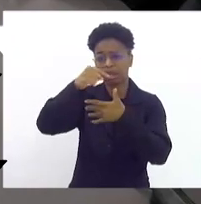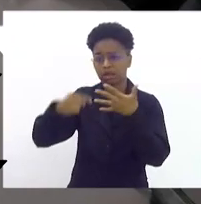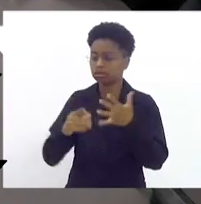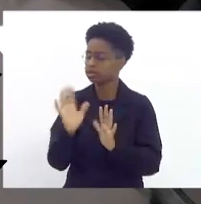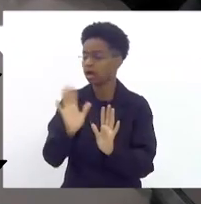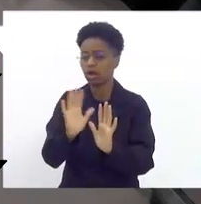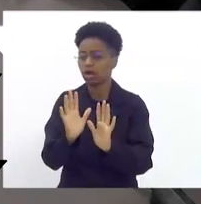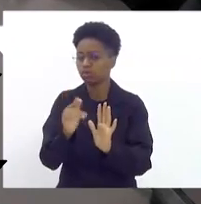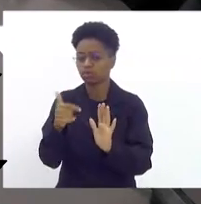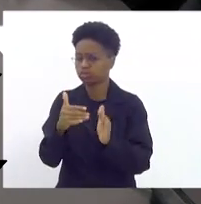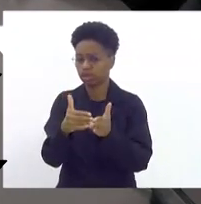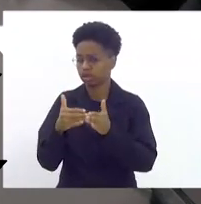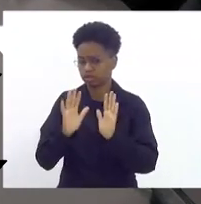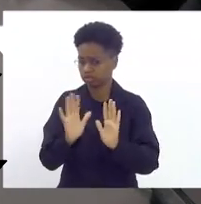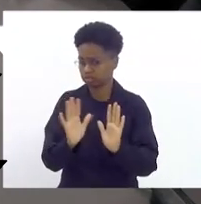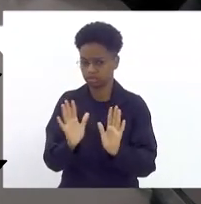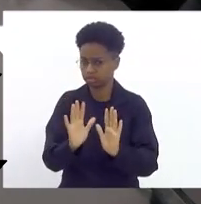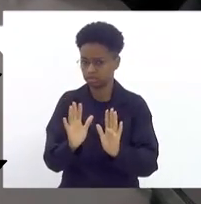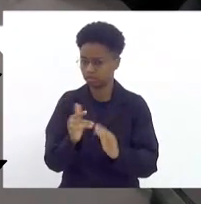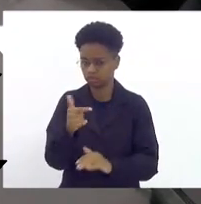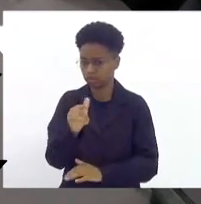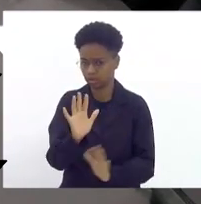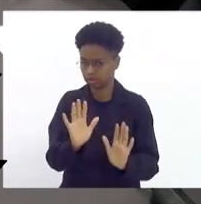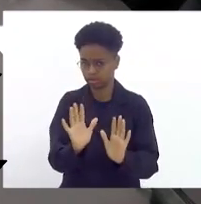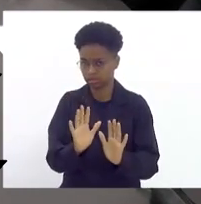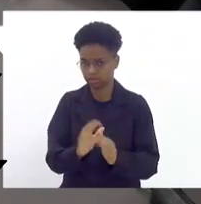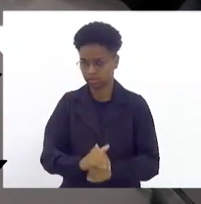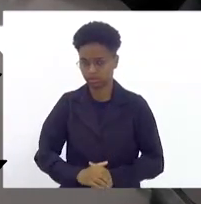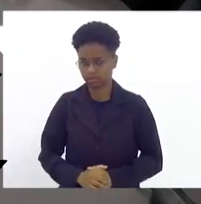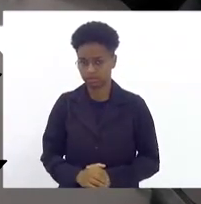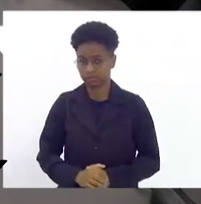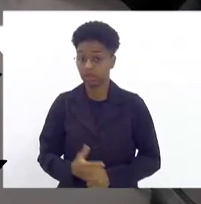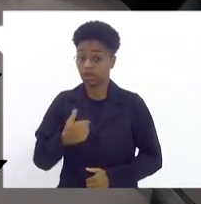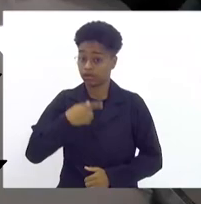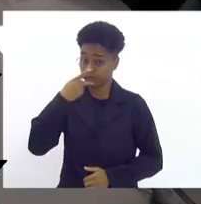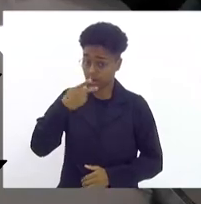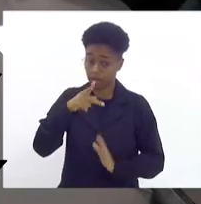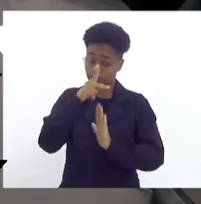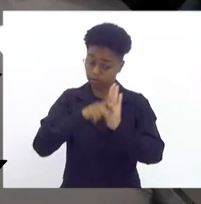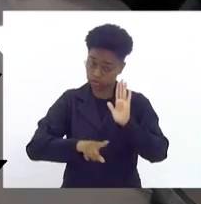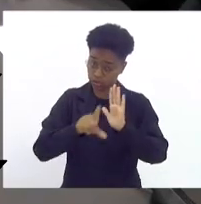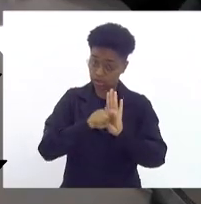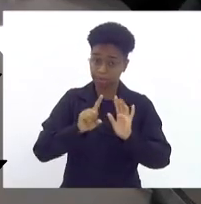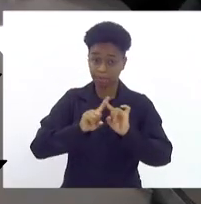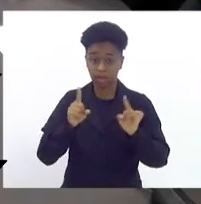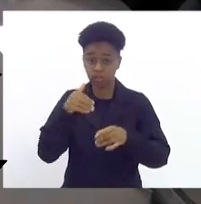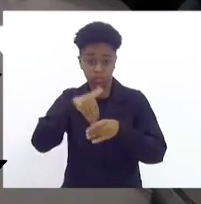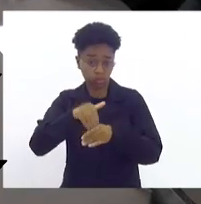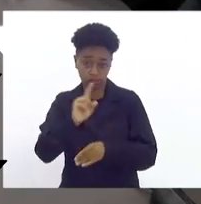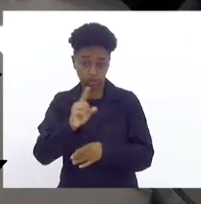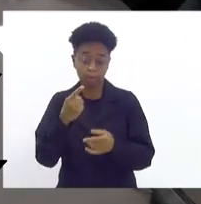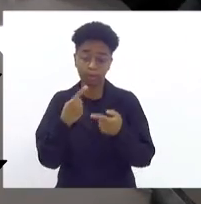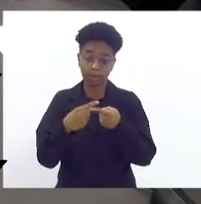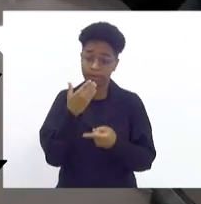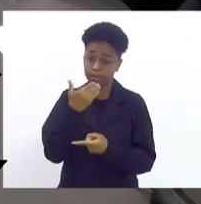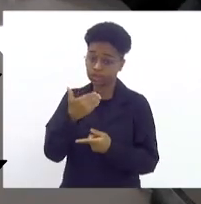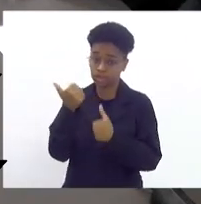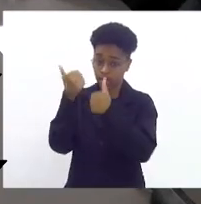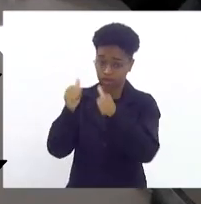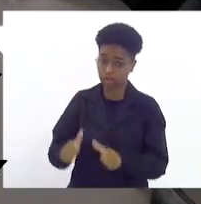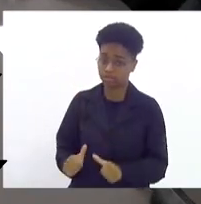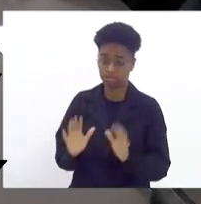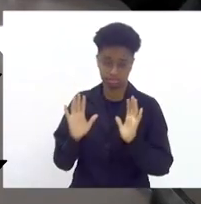esse precedente jamais. Não abriremos esse precedente jamais. Vou cantar os projetos, só não vamos votar porque ela vai pedir vista, a deputada vai pedir vista,